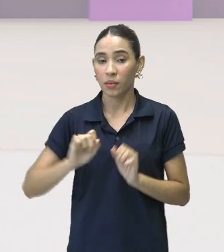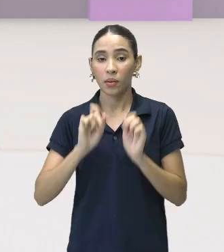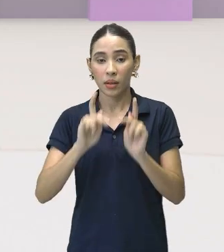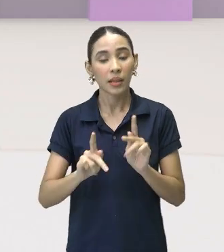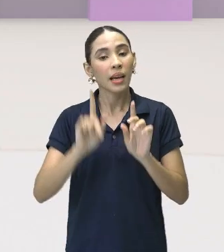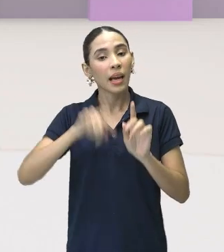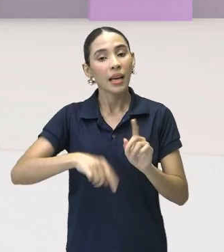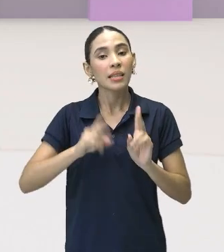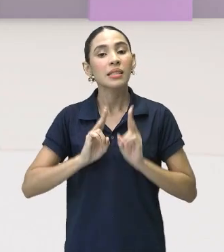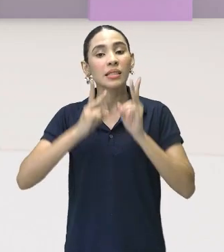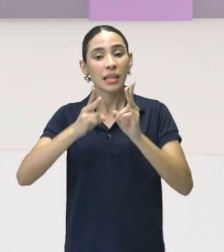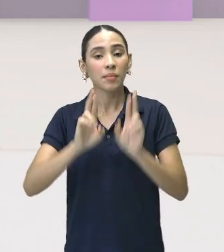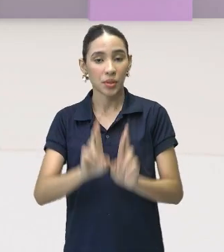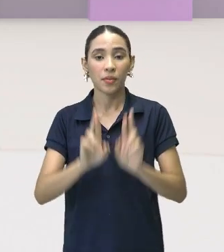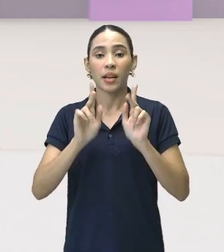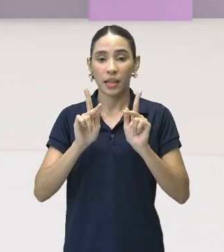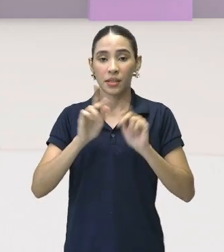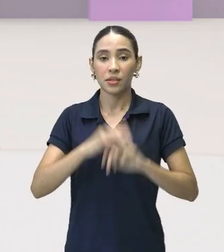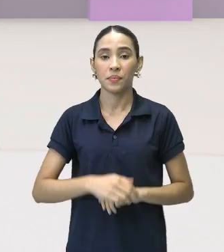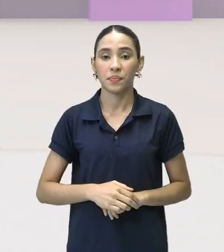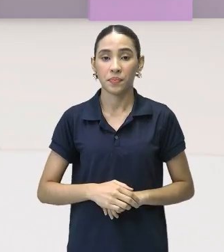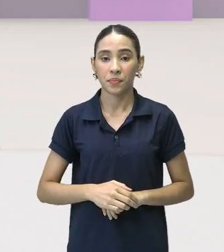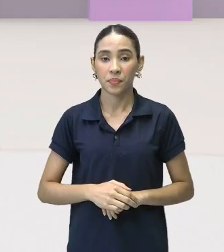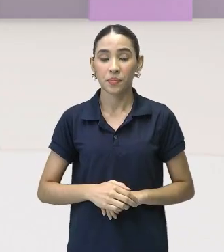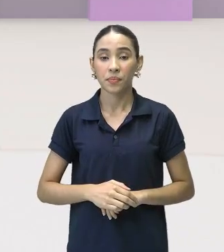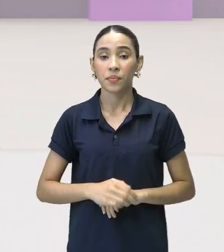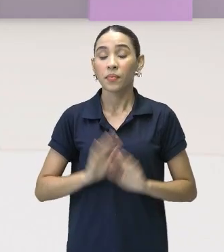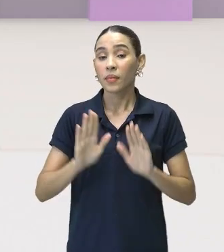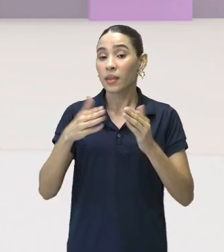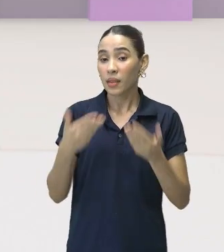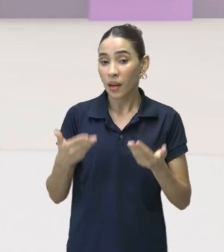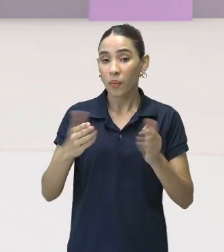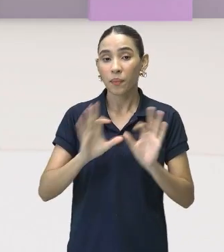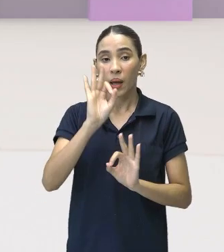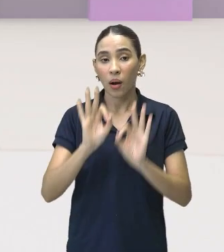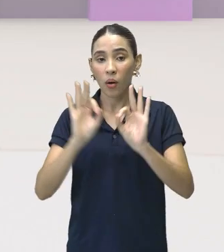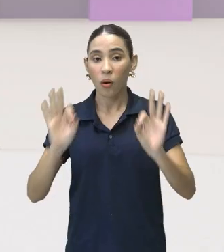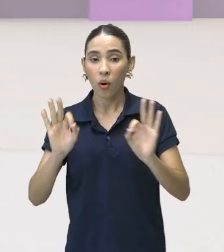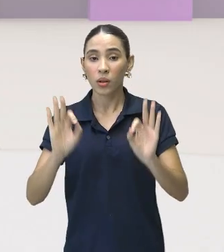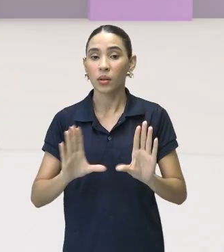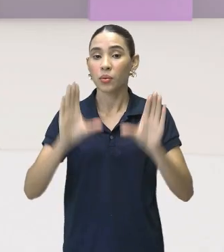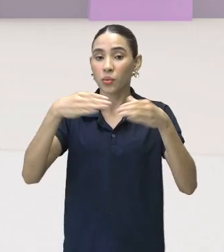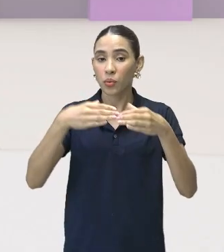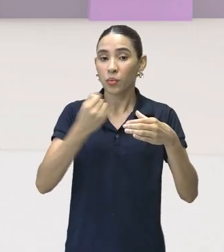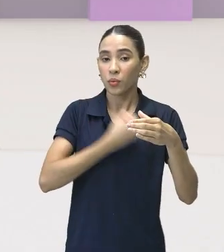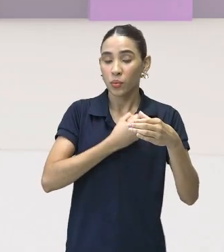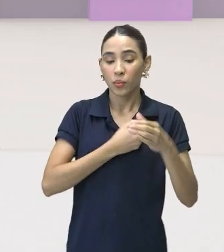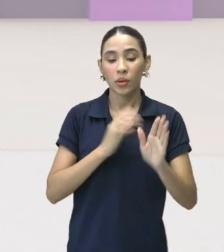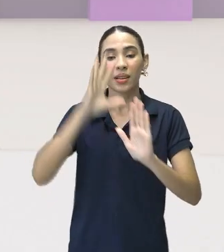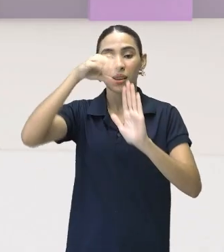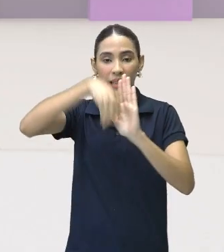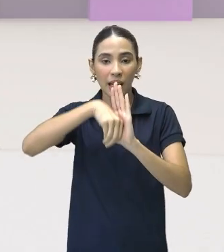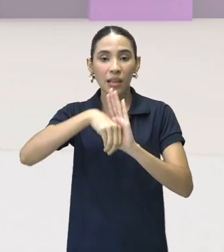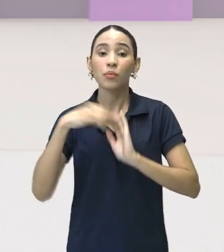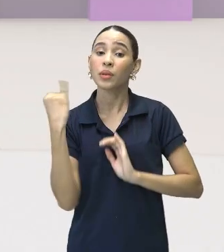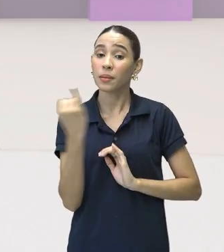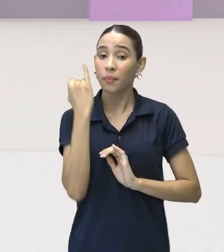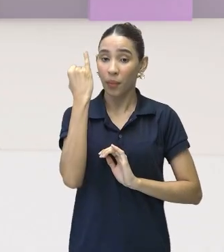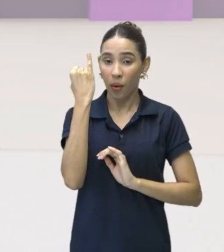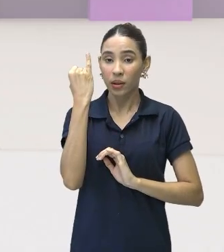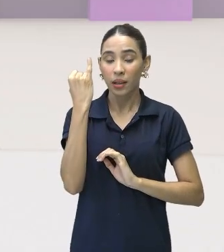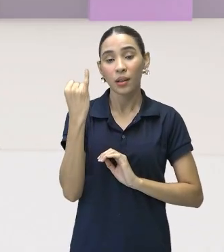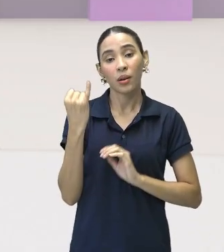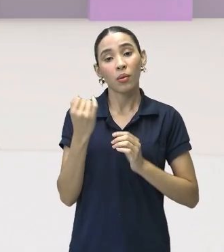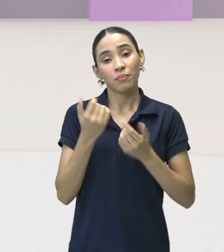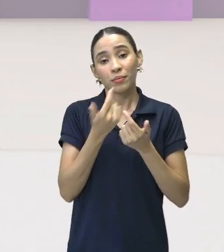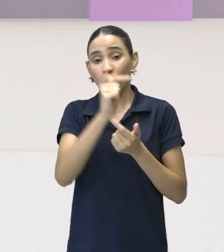tá? São sempre ordens diferentes. Então, a ordem em que os elementos estão dentro do conjunto importa. Como